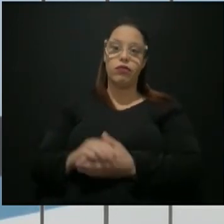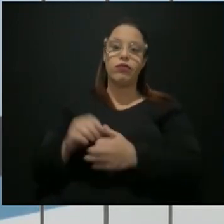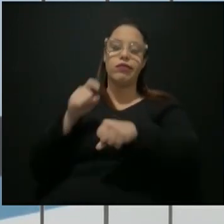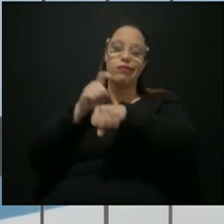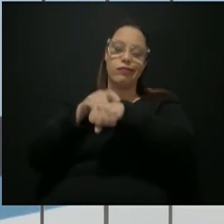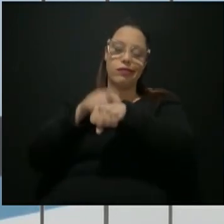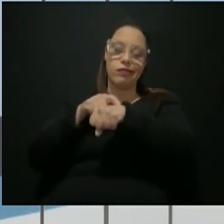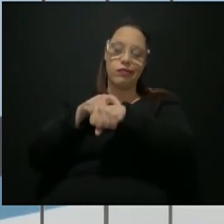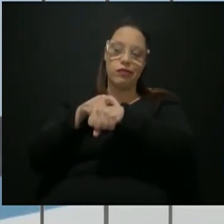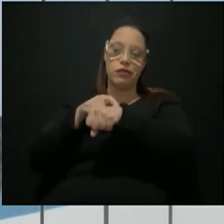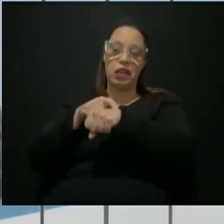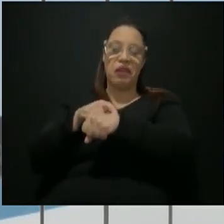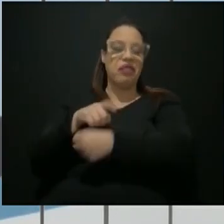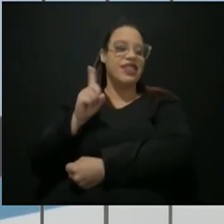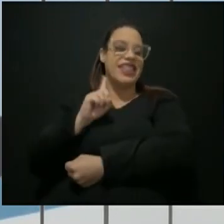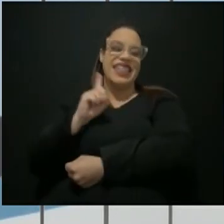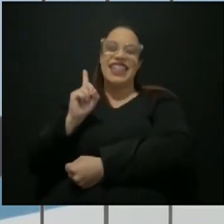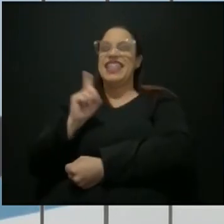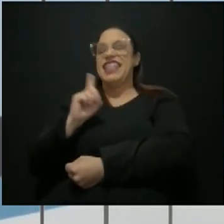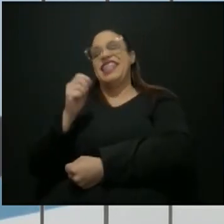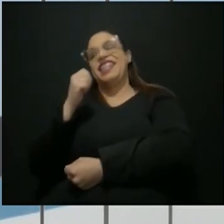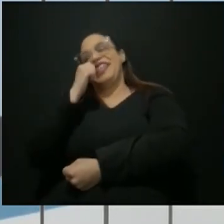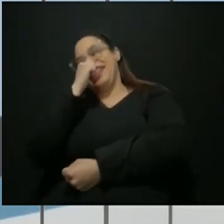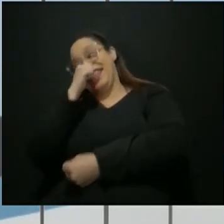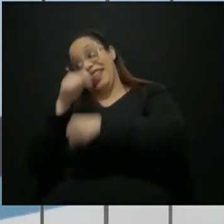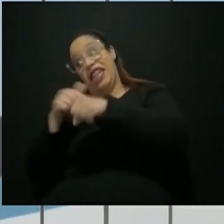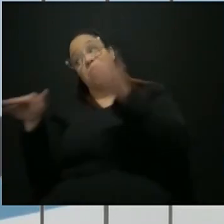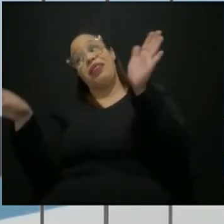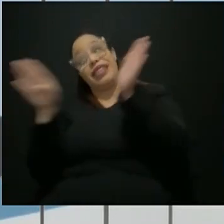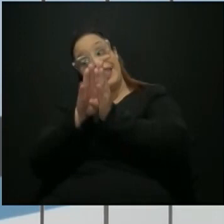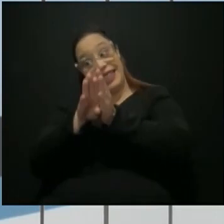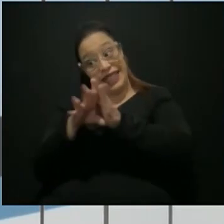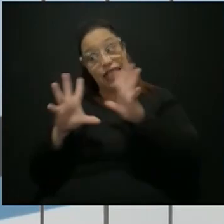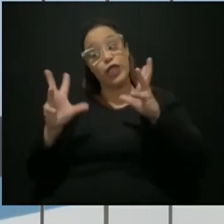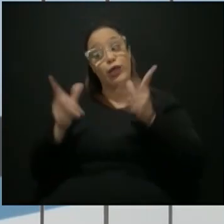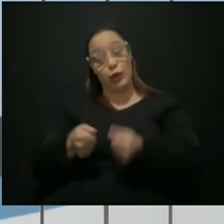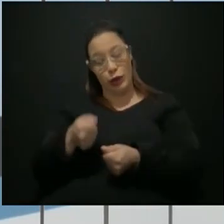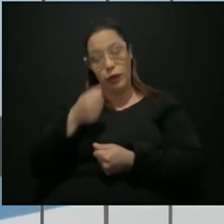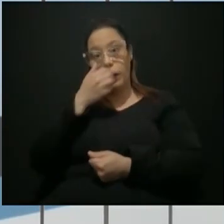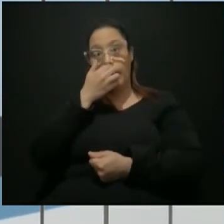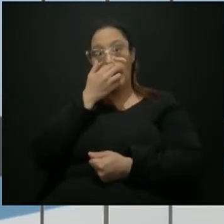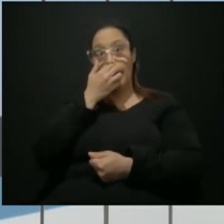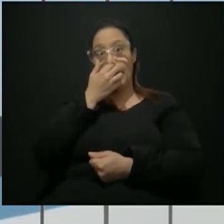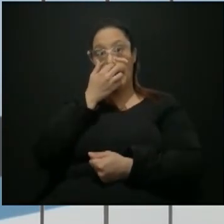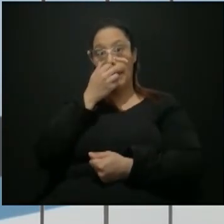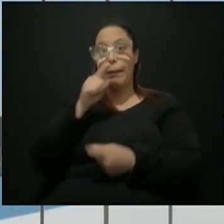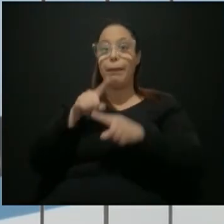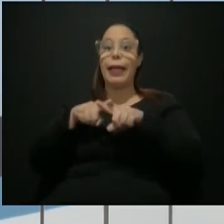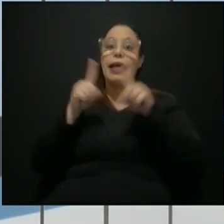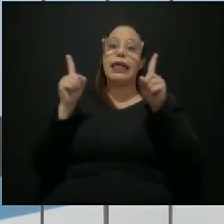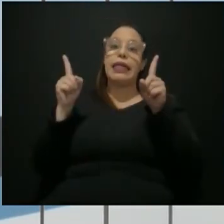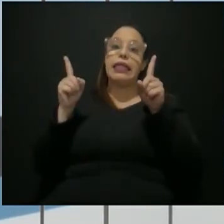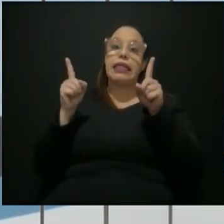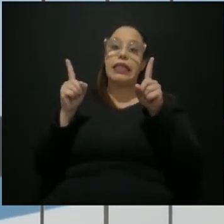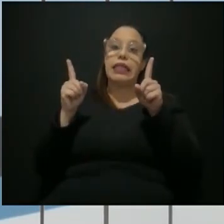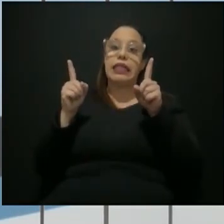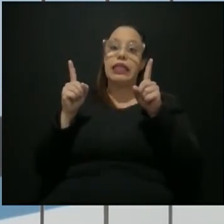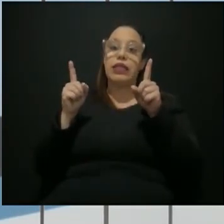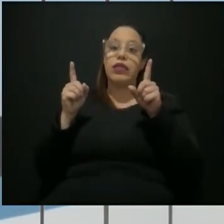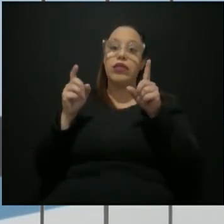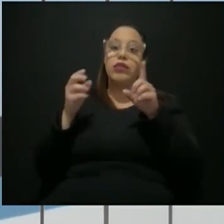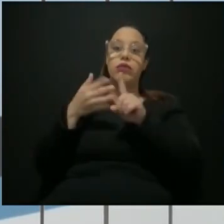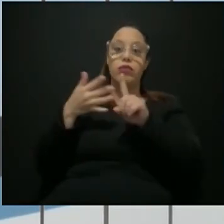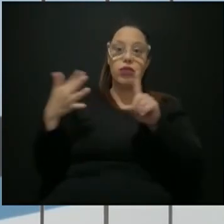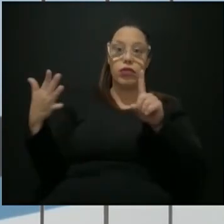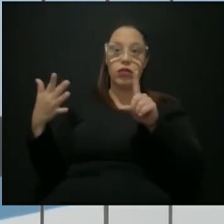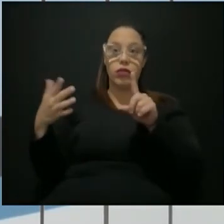perdoa ninguém, né? O tempo chega, né, a todos. No entanto, caracterizar a pessoa só a partir